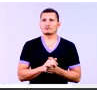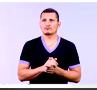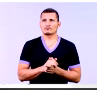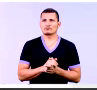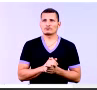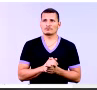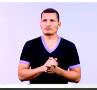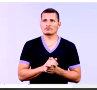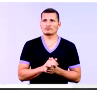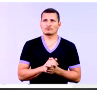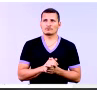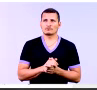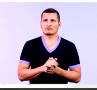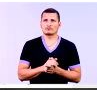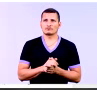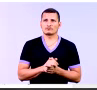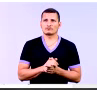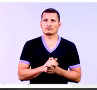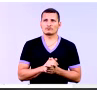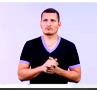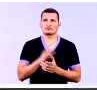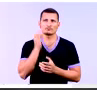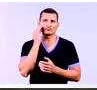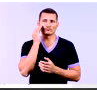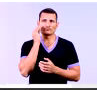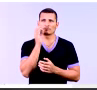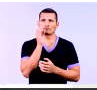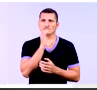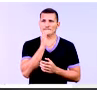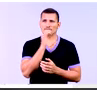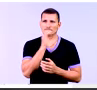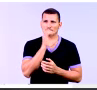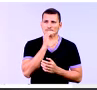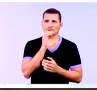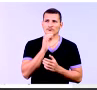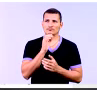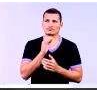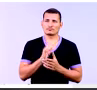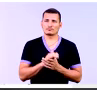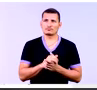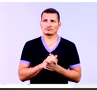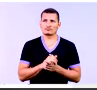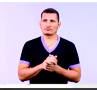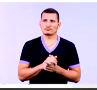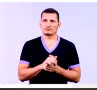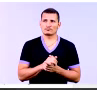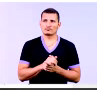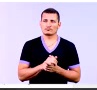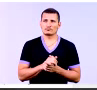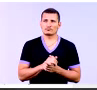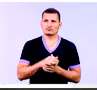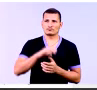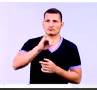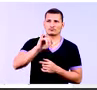Nós vamos ver, vamos rapidamente dar um overview, uma passagem sobre isso. jQuery User Interface